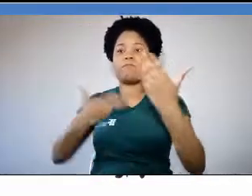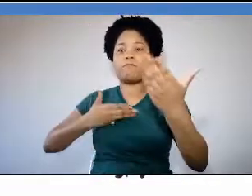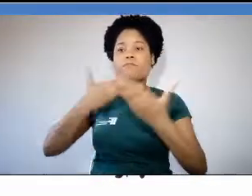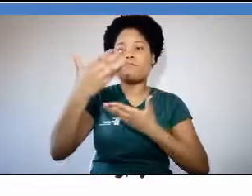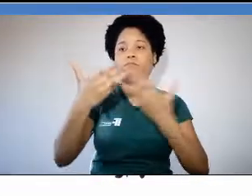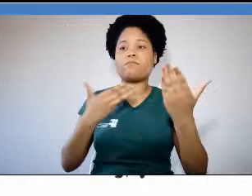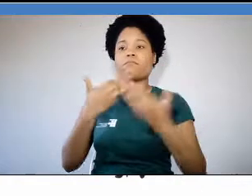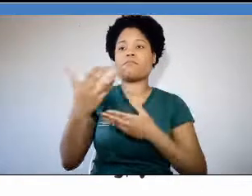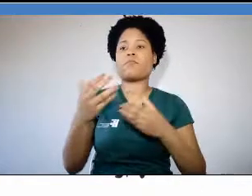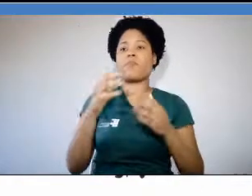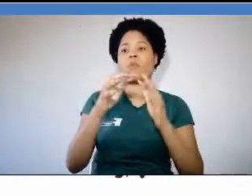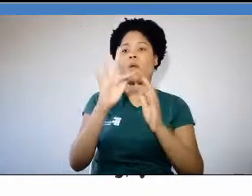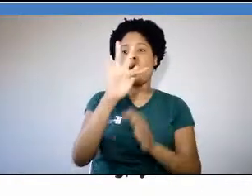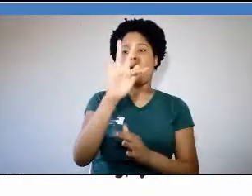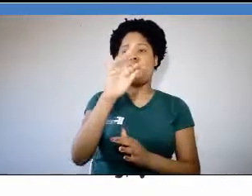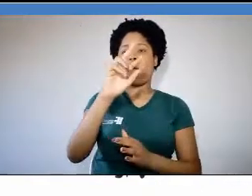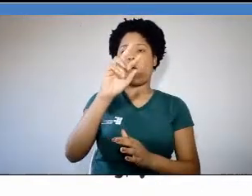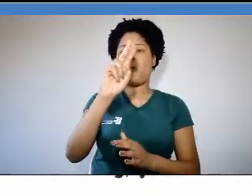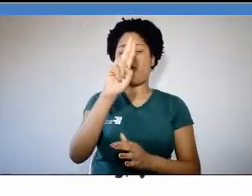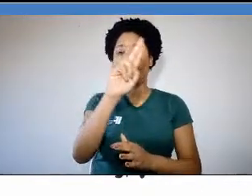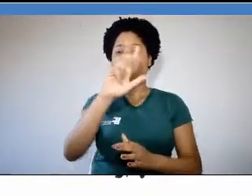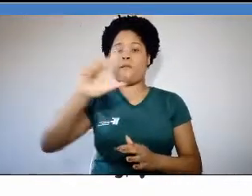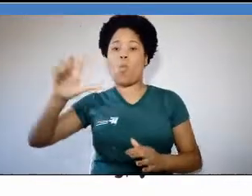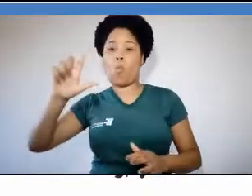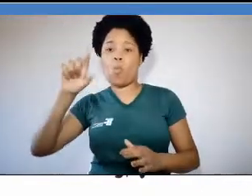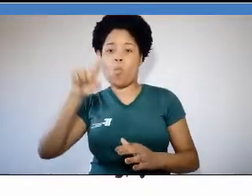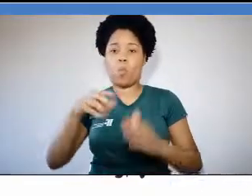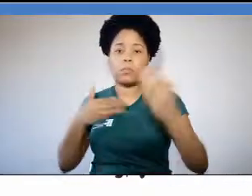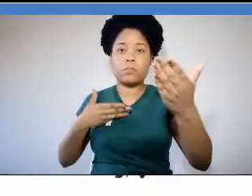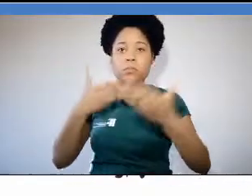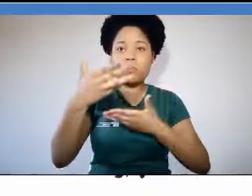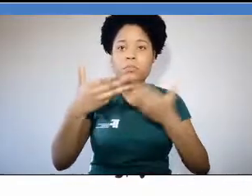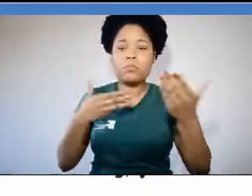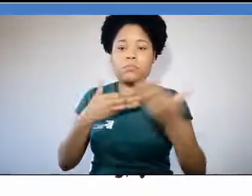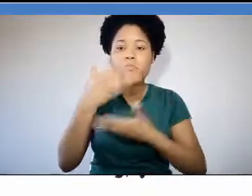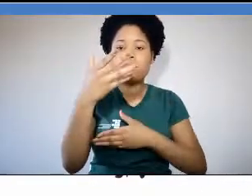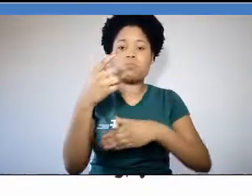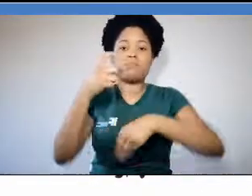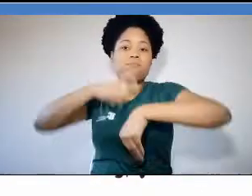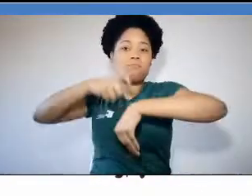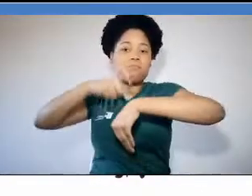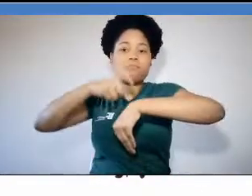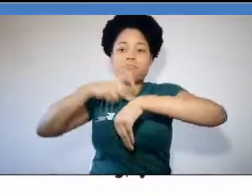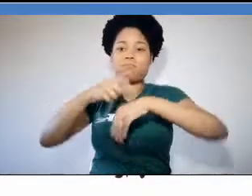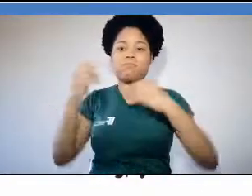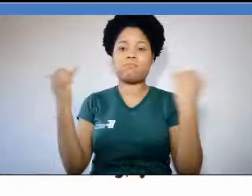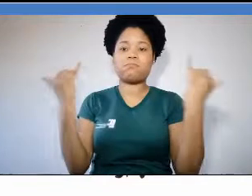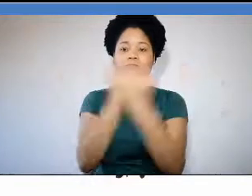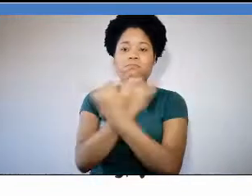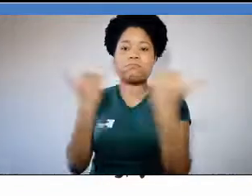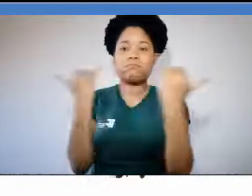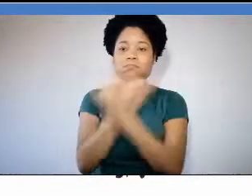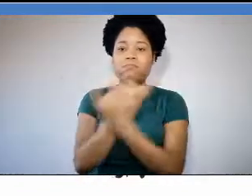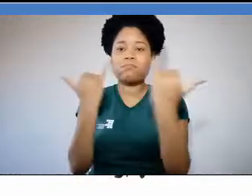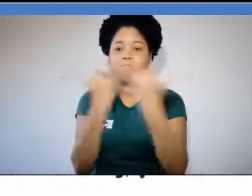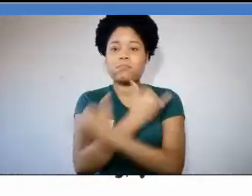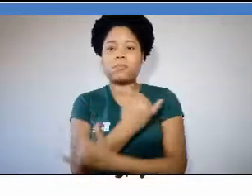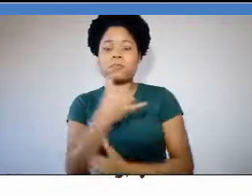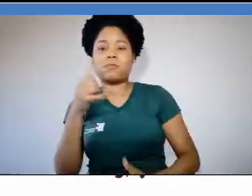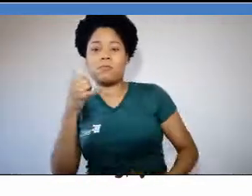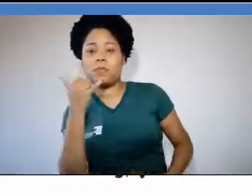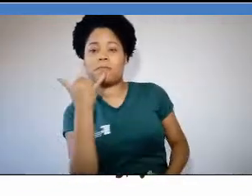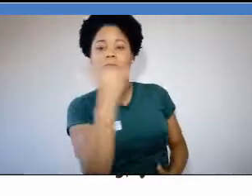de transmissão full duplex? Bem, é uma transmissão que ocorre de forma simultânea.